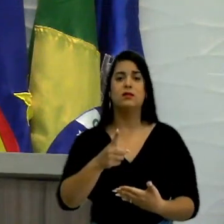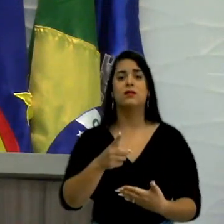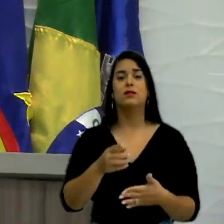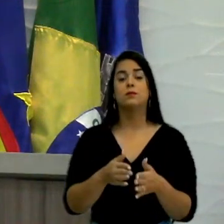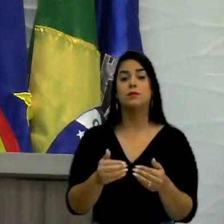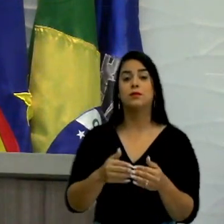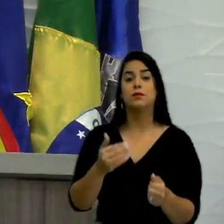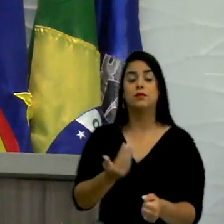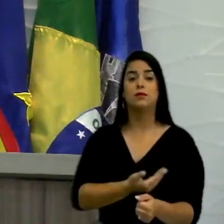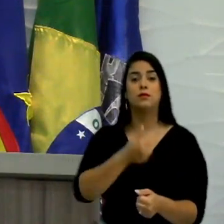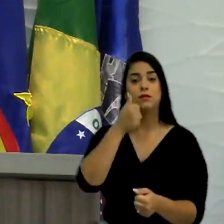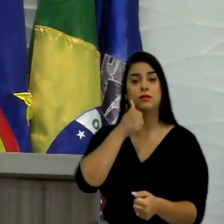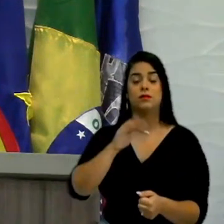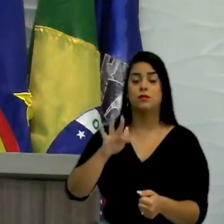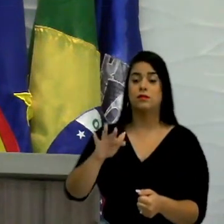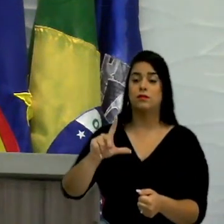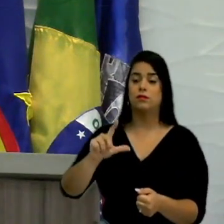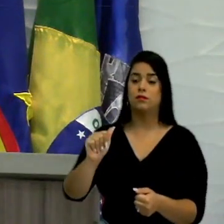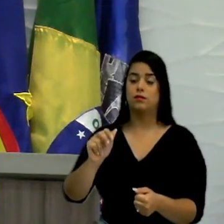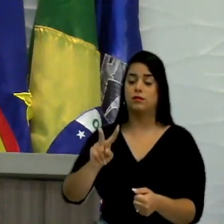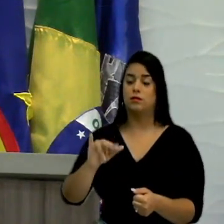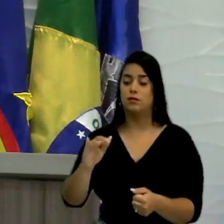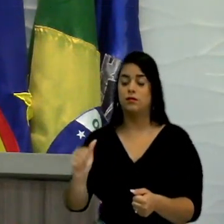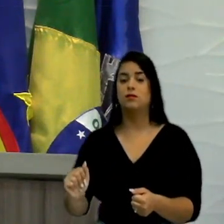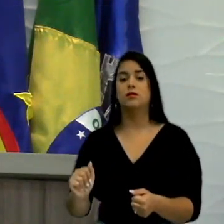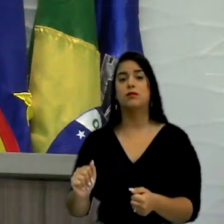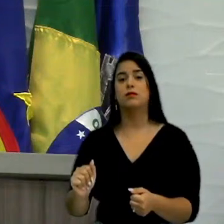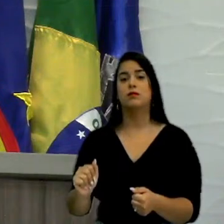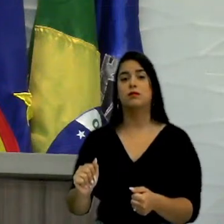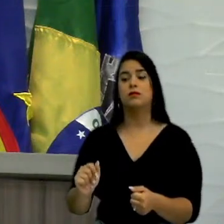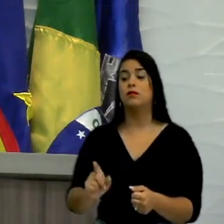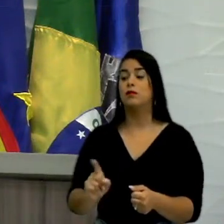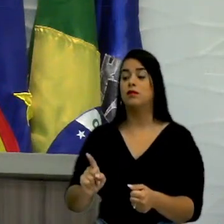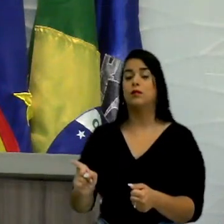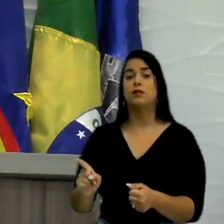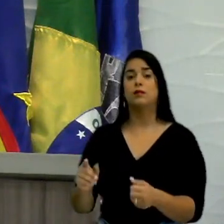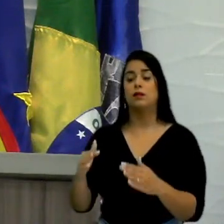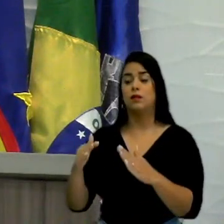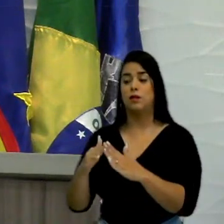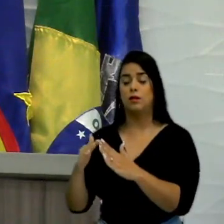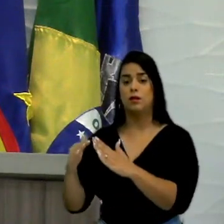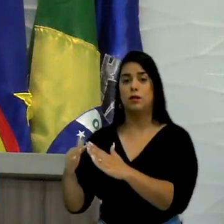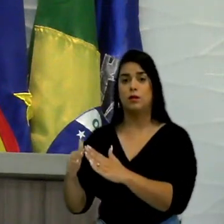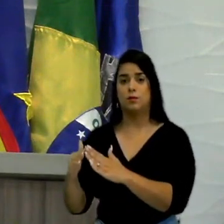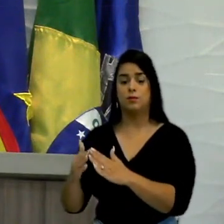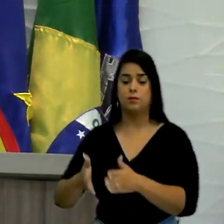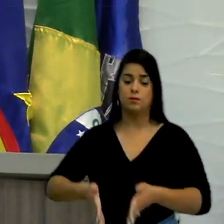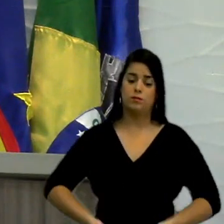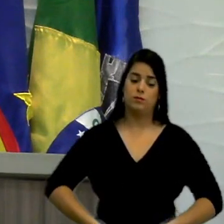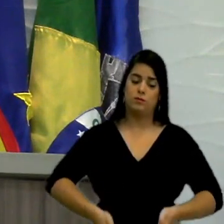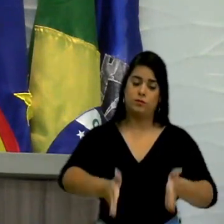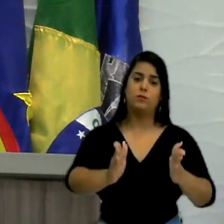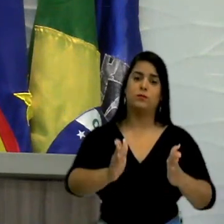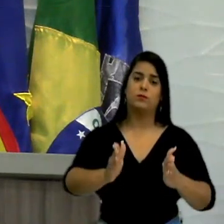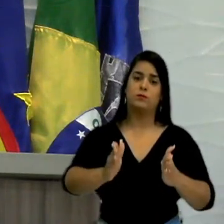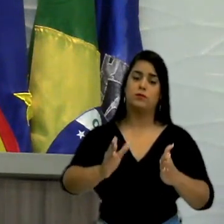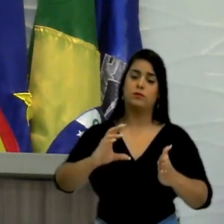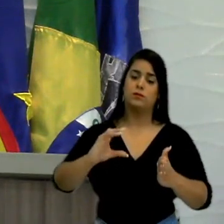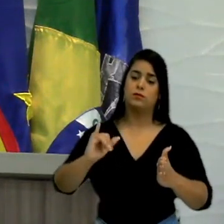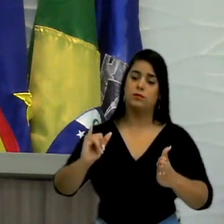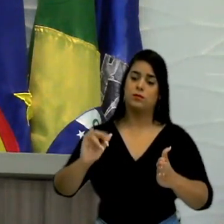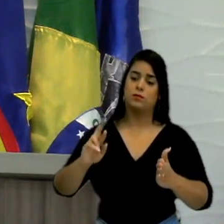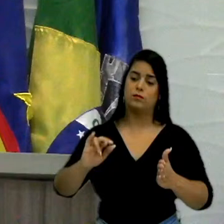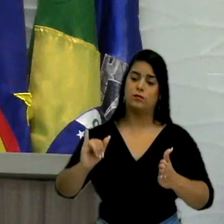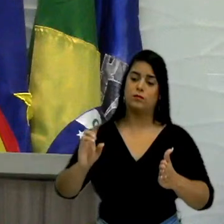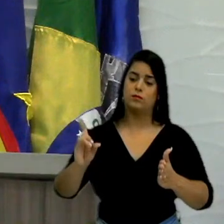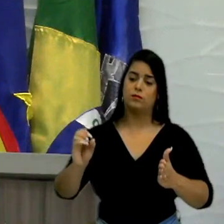amiga Flávia Santos, lá do... mora ali naquela avenida principal ali do bairro Seridó, né,